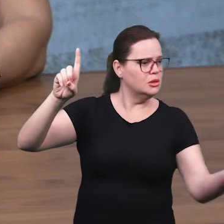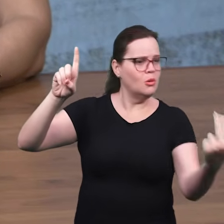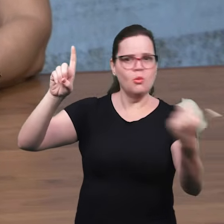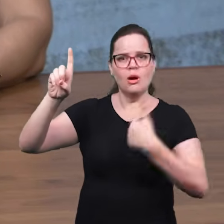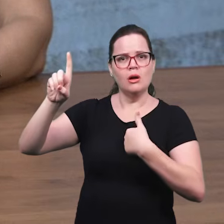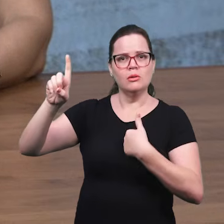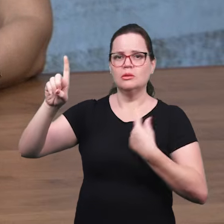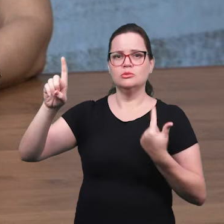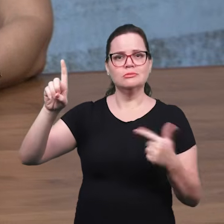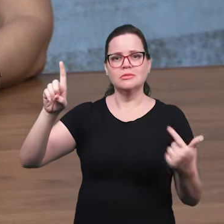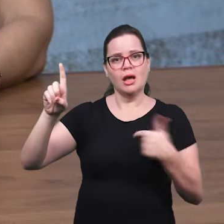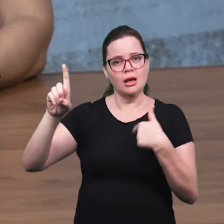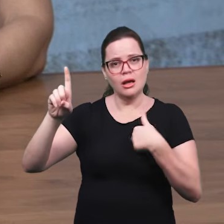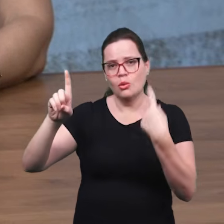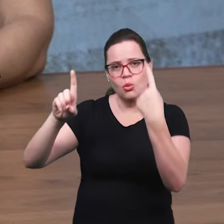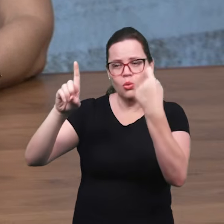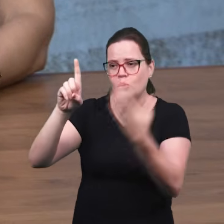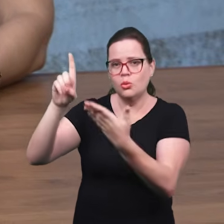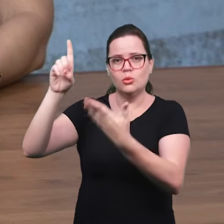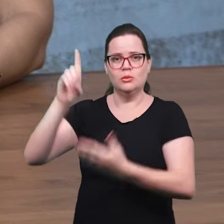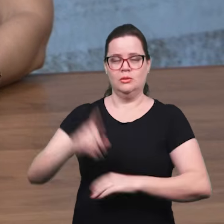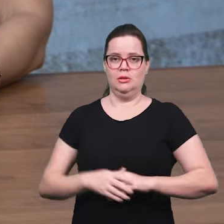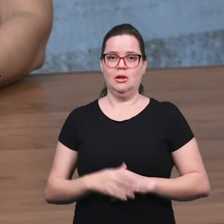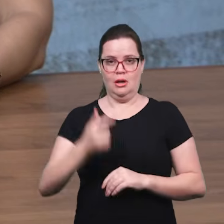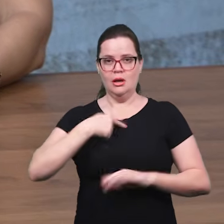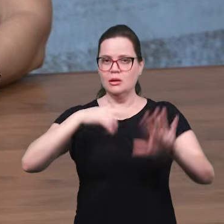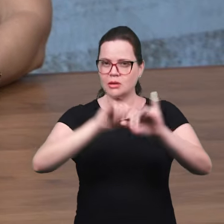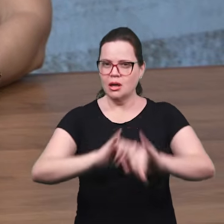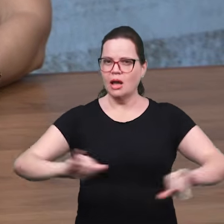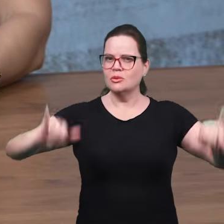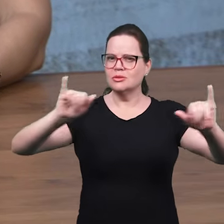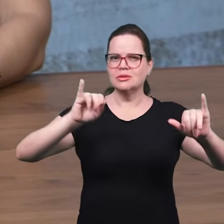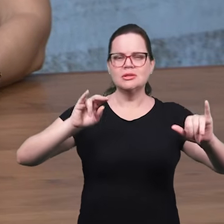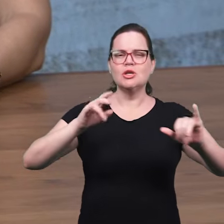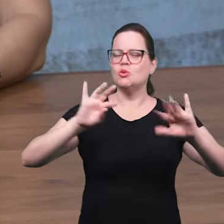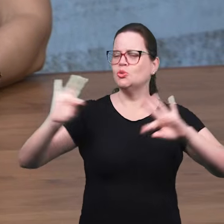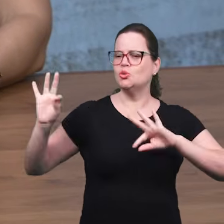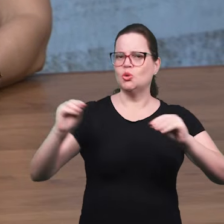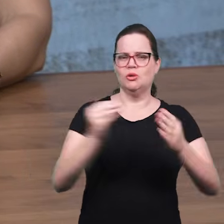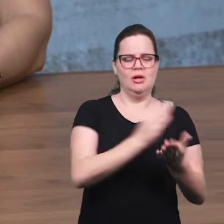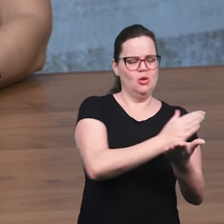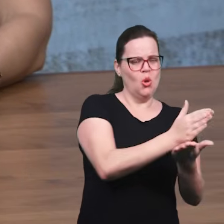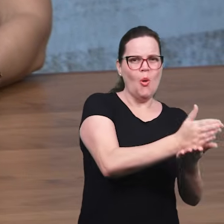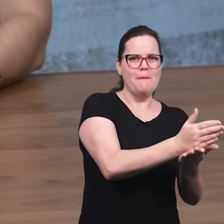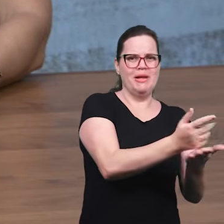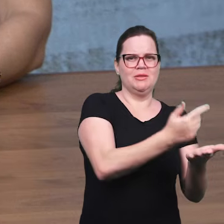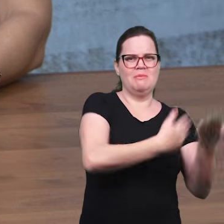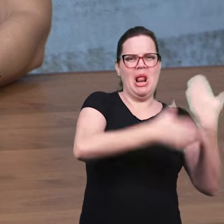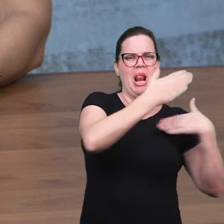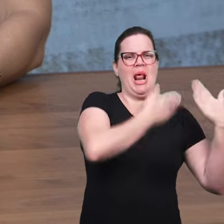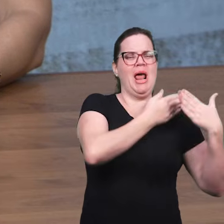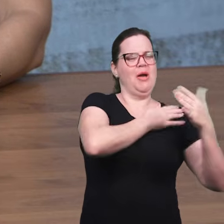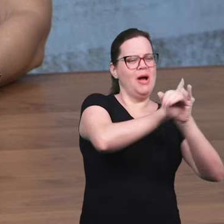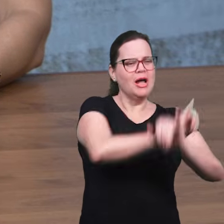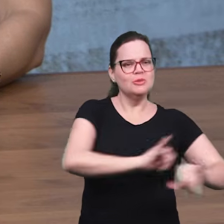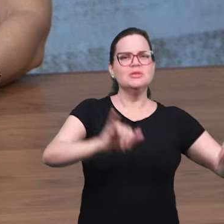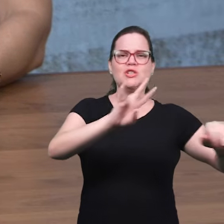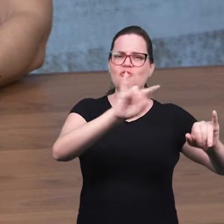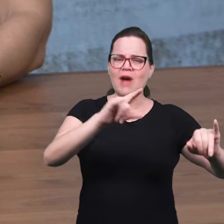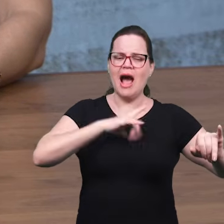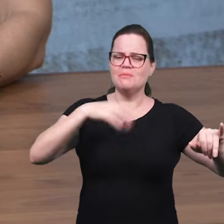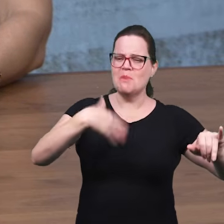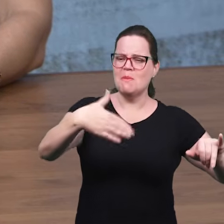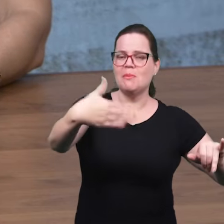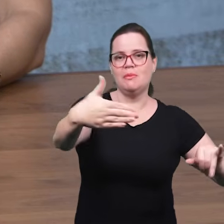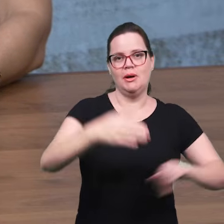semelhante a mim, que anuncio o fim desde o princípio e desde a antiguidade as coisas que ainda